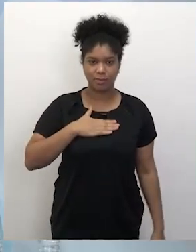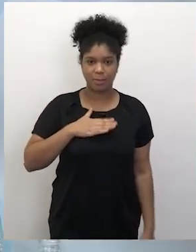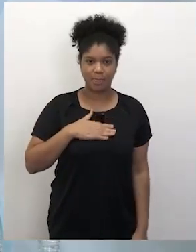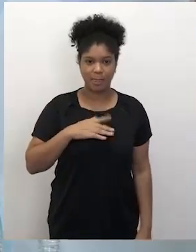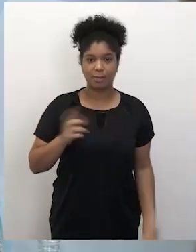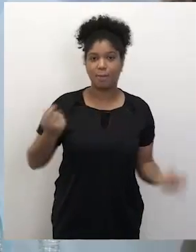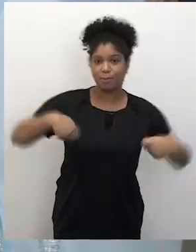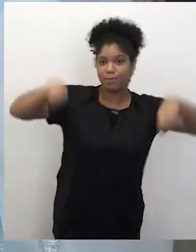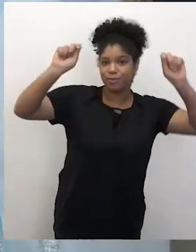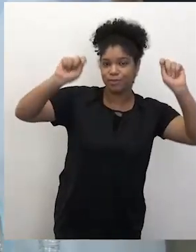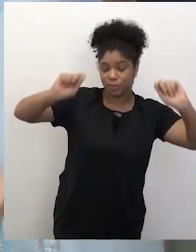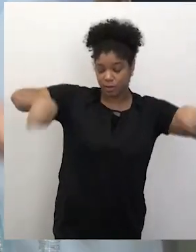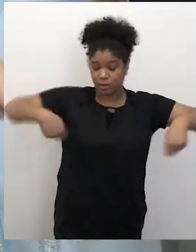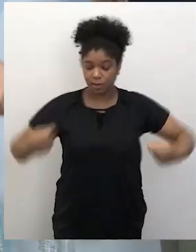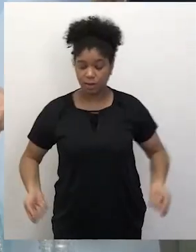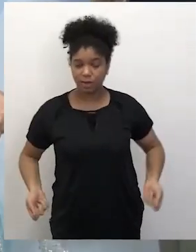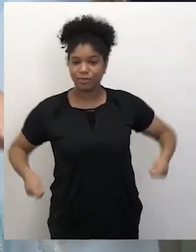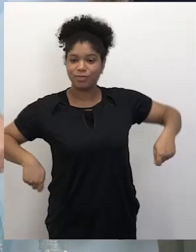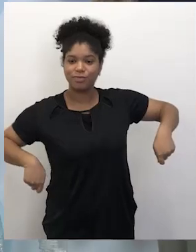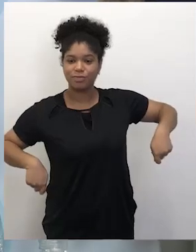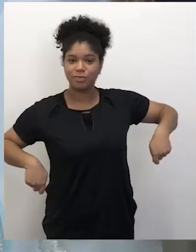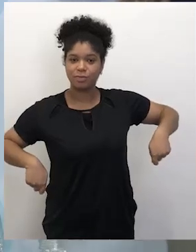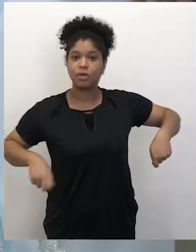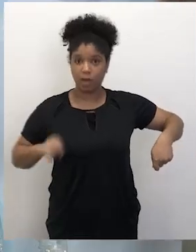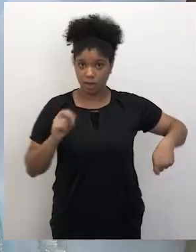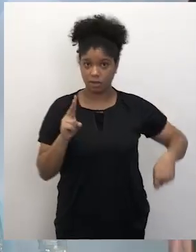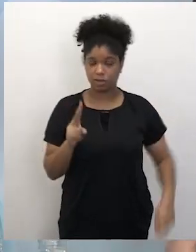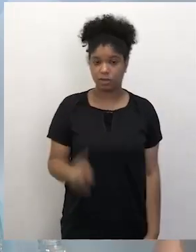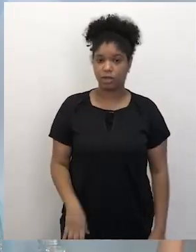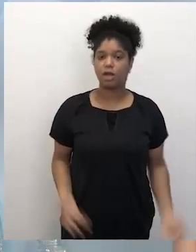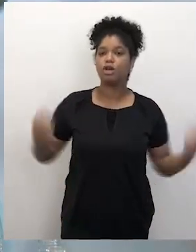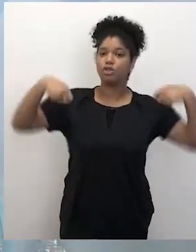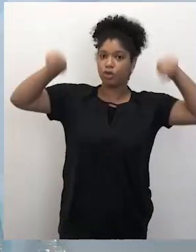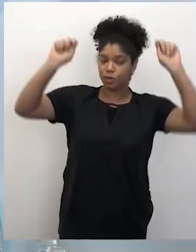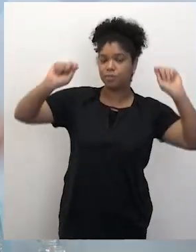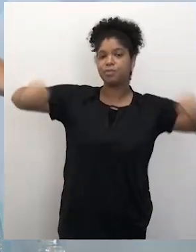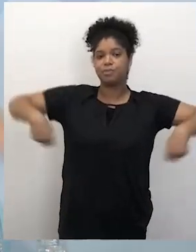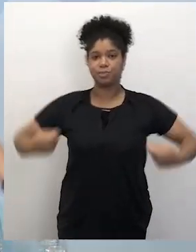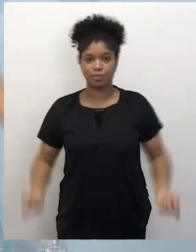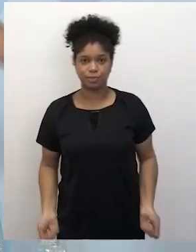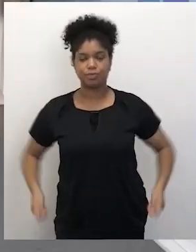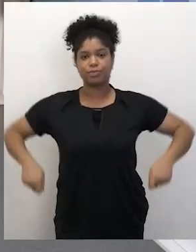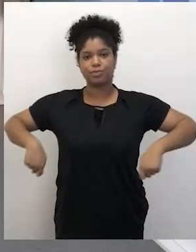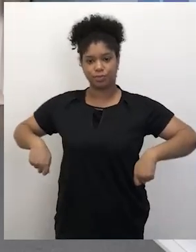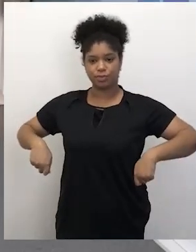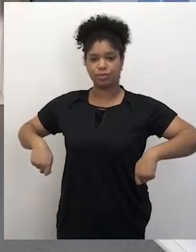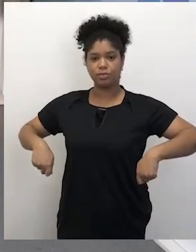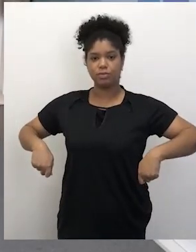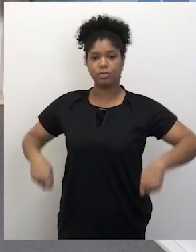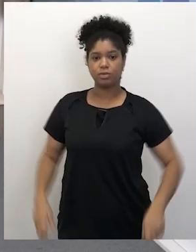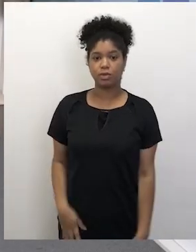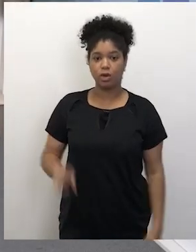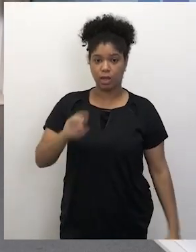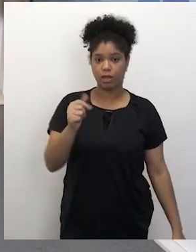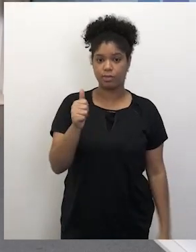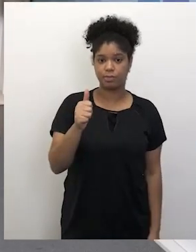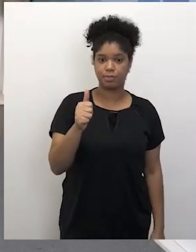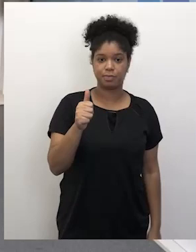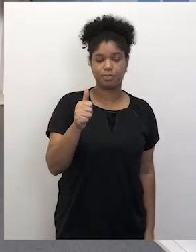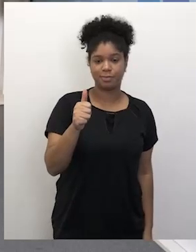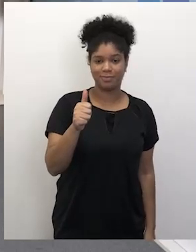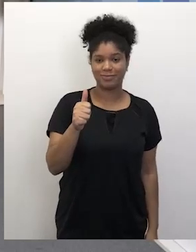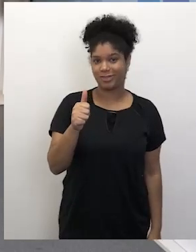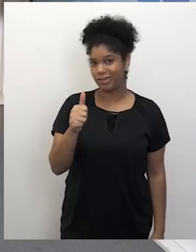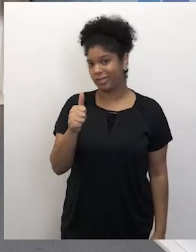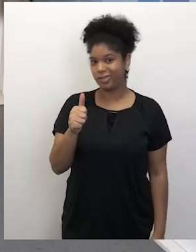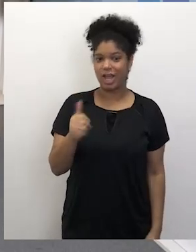Jogou, jogou. Puxa. Jogou, jogou. Beleza. Aí vamos